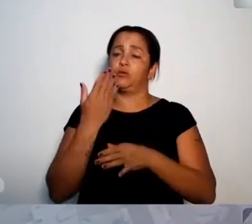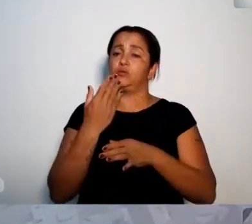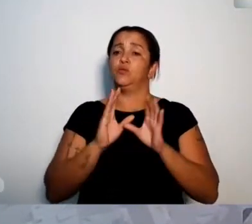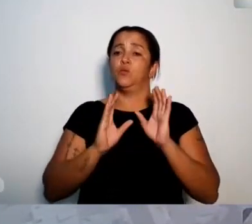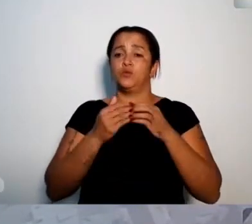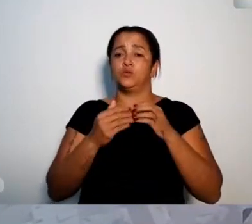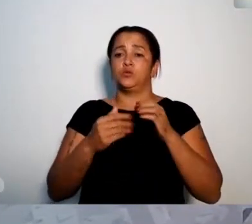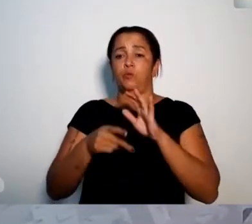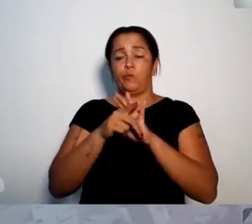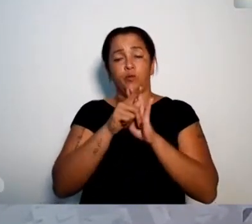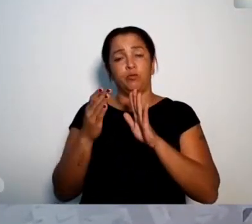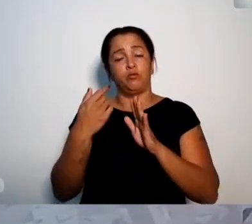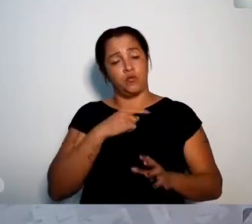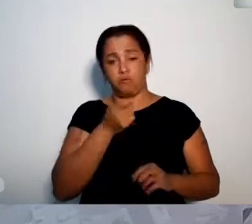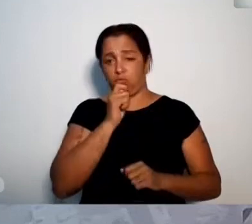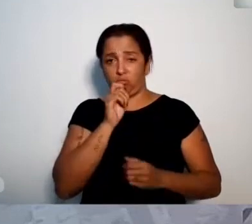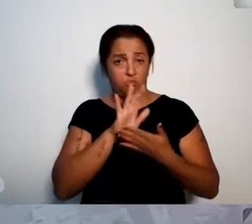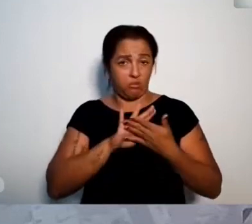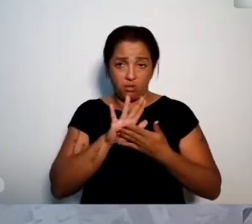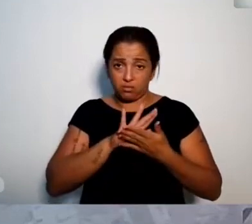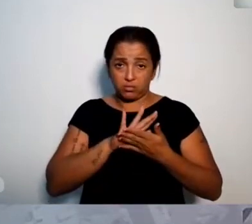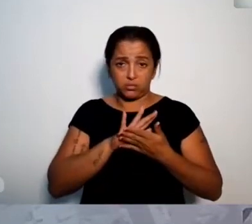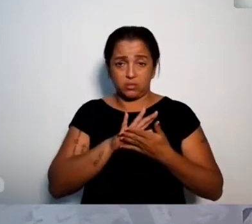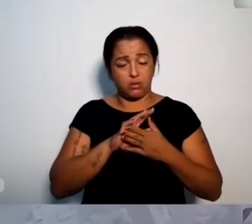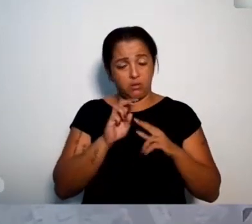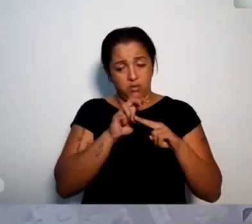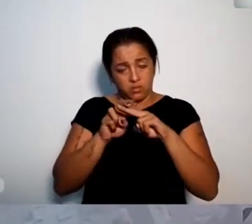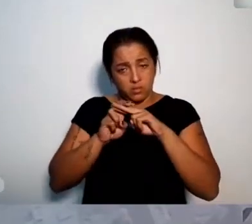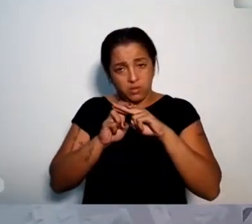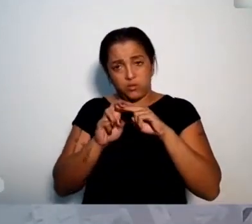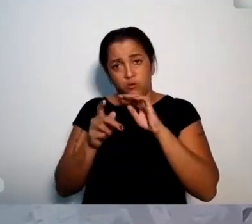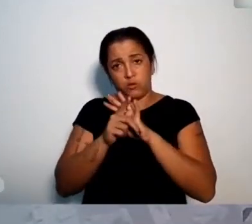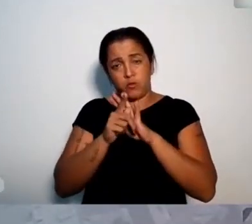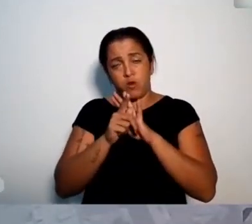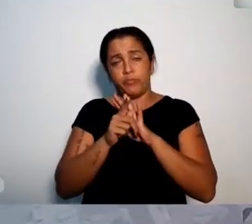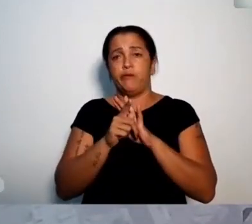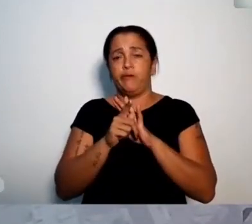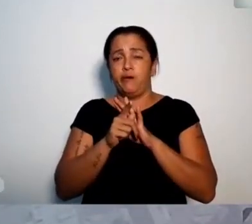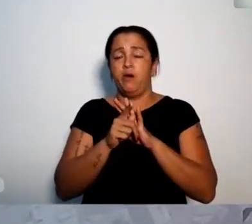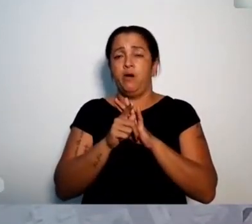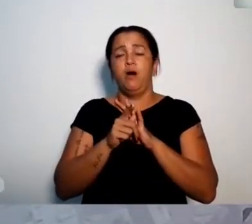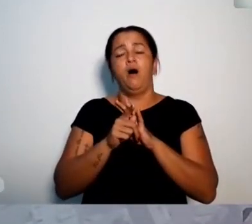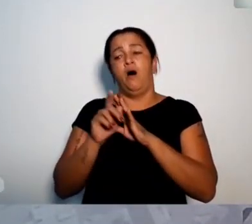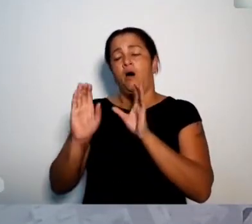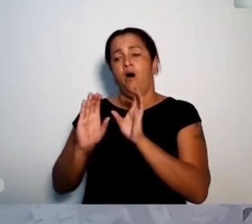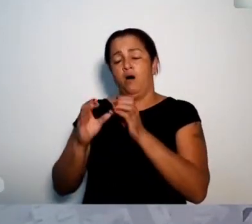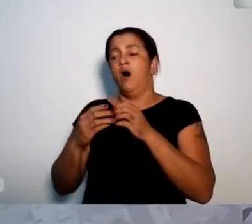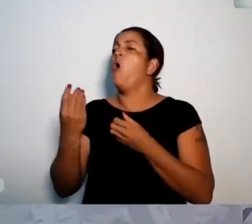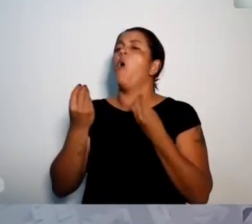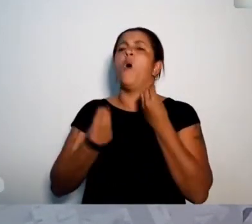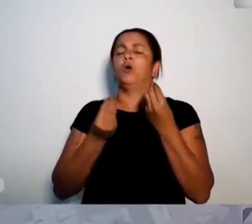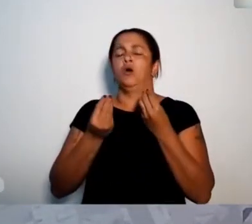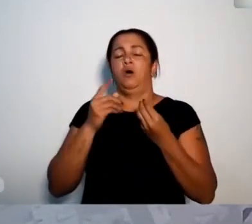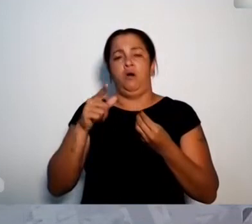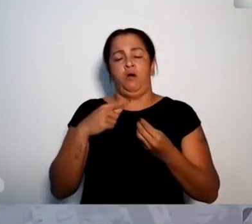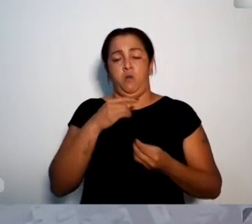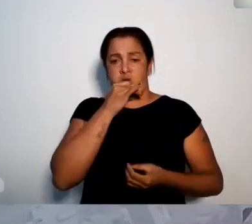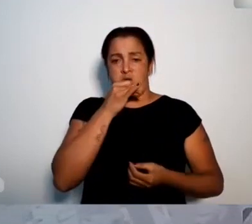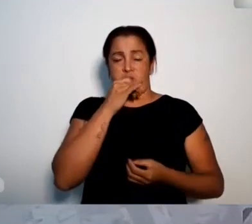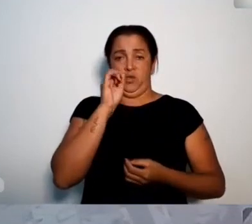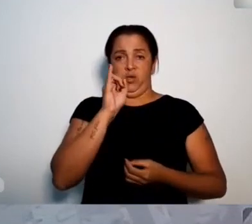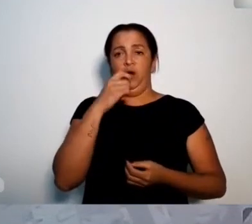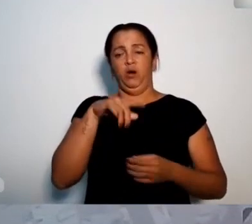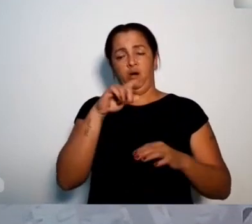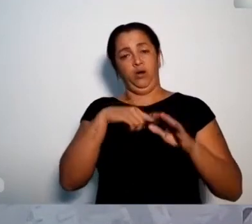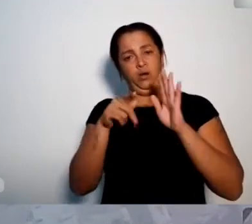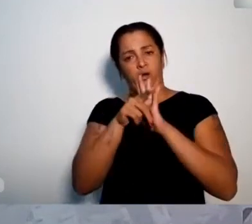fez a reserva de assento para determinadas entidades. Como assim a gente não fez a reserva? Por exemplo, se a gente vai tratar de um órgão de cria